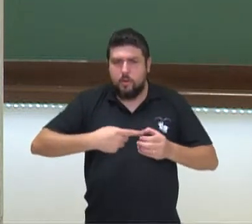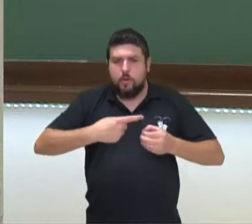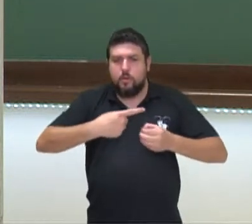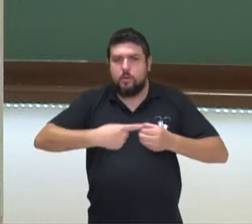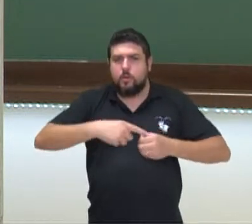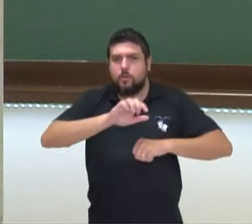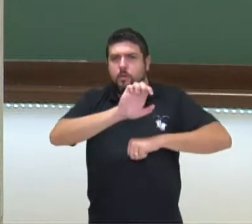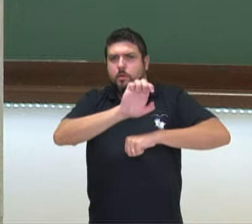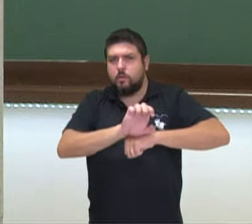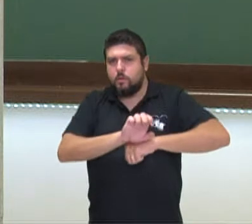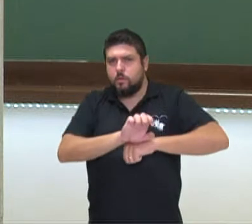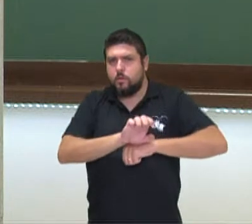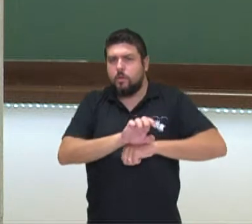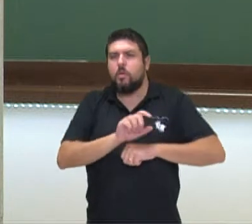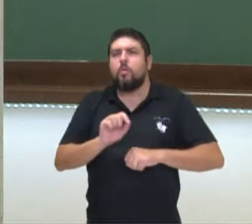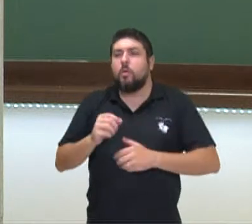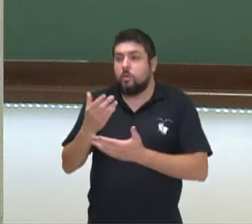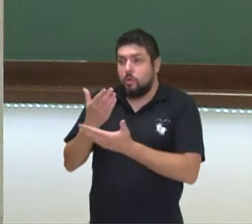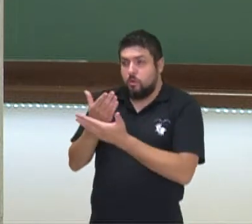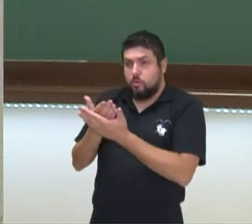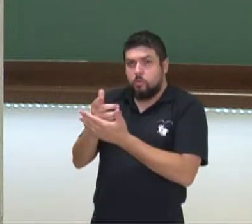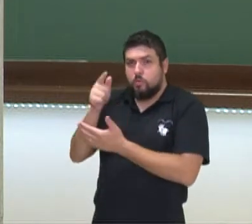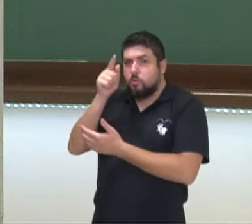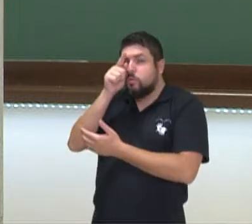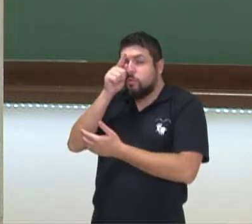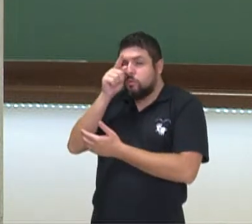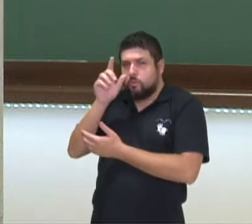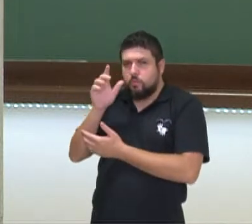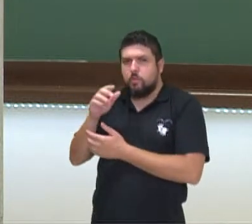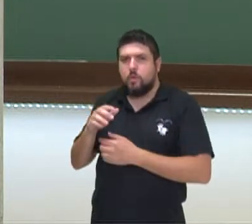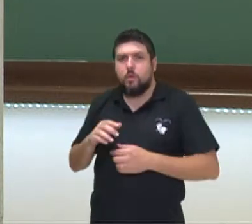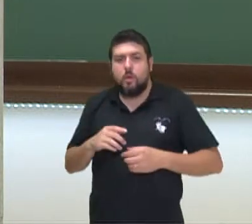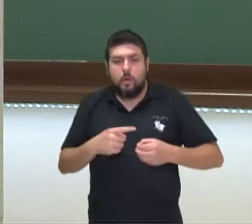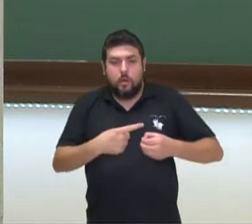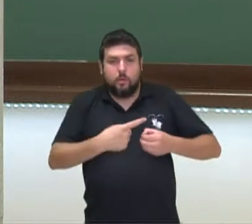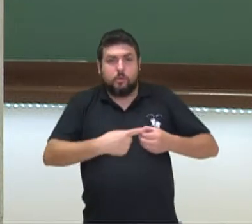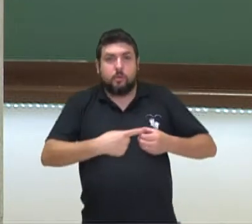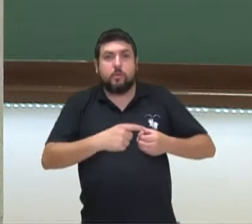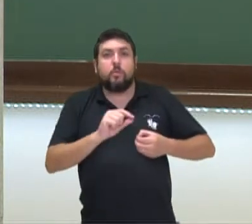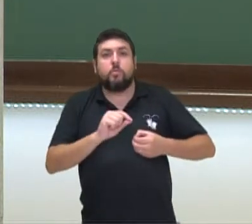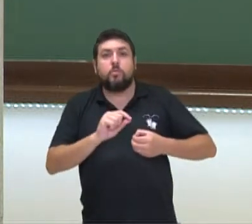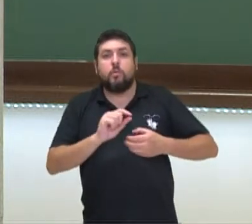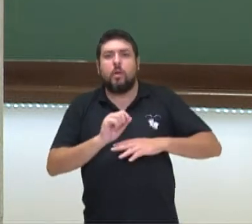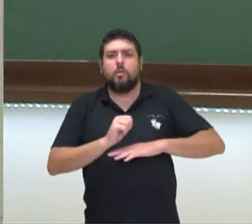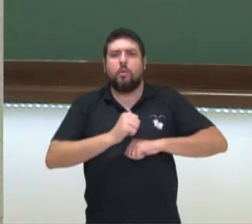estudamos aí a civilização grega, Eram governados por chefes com poder